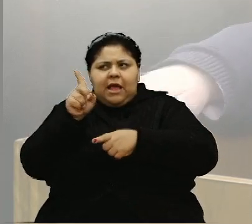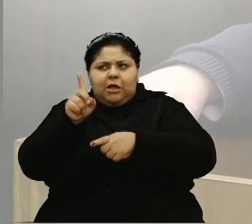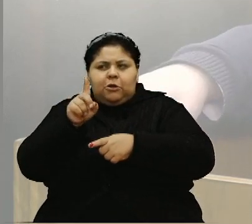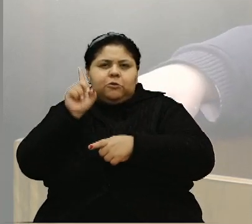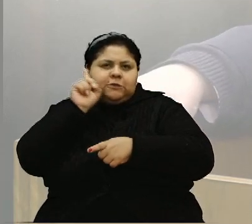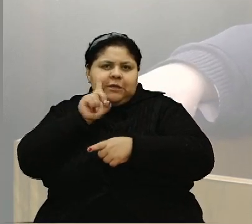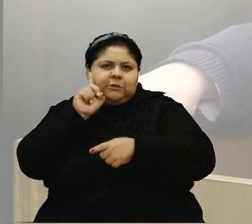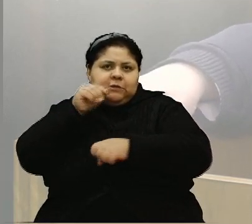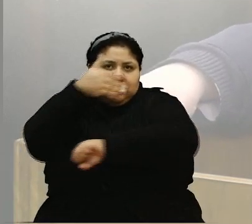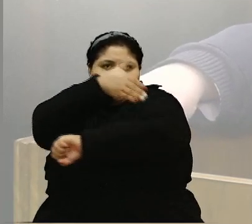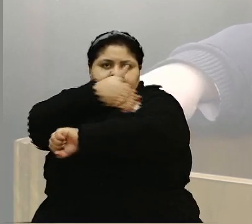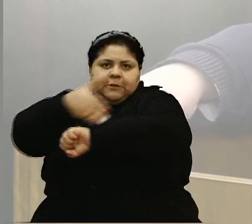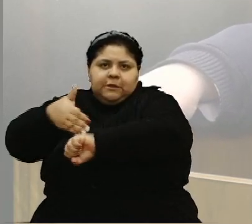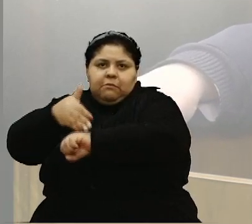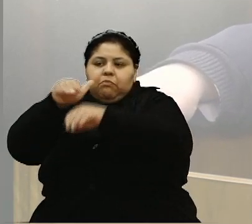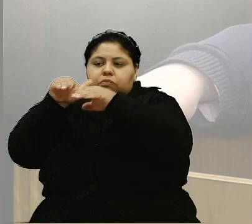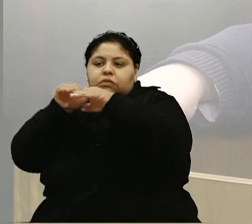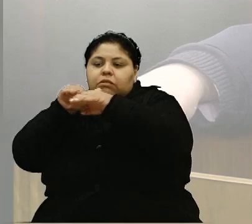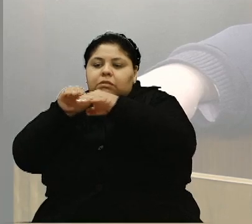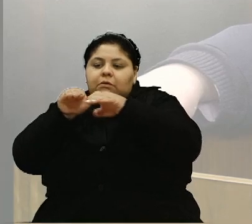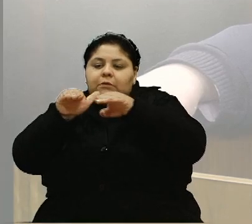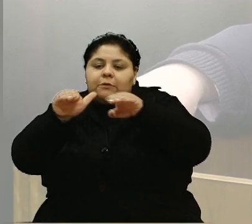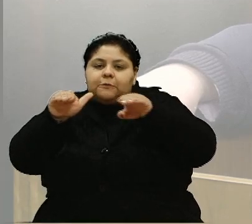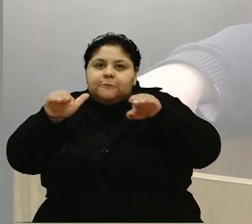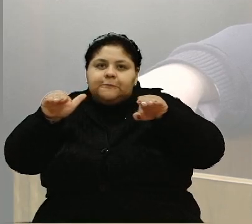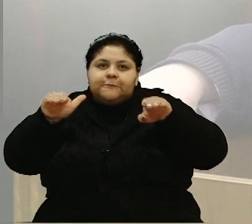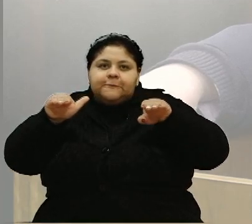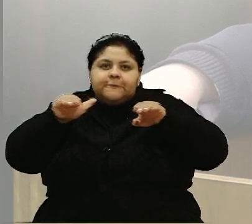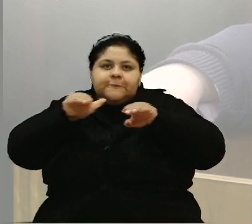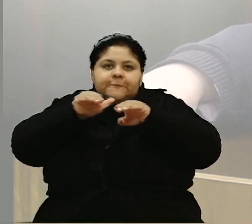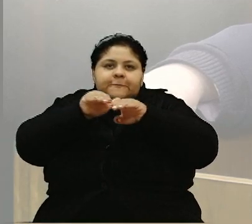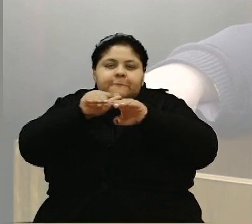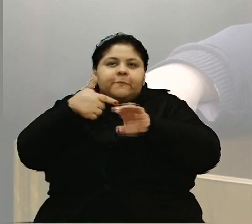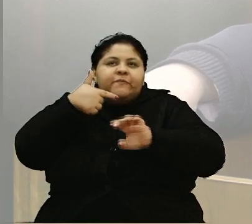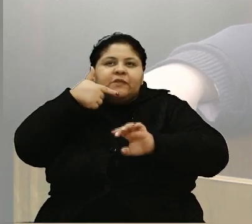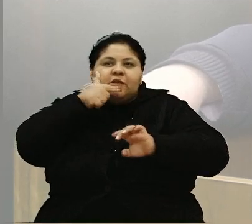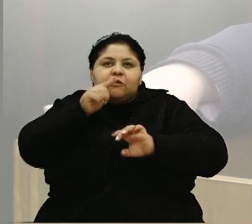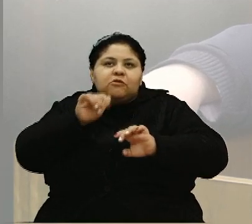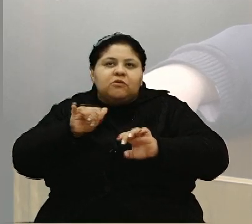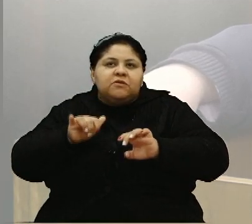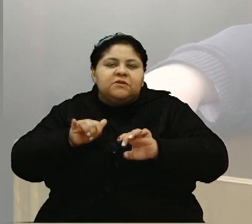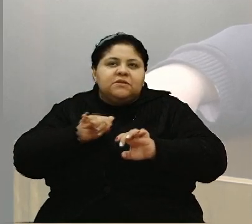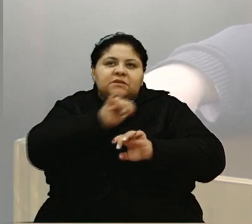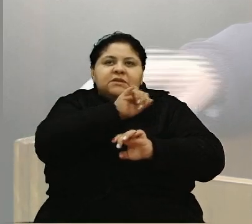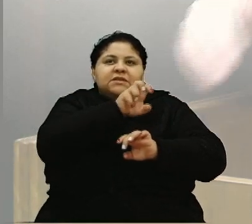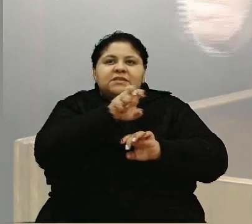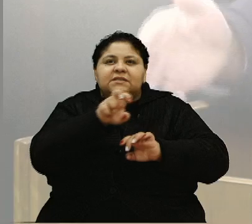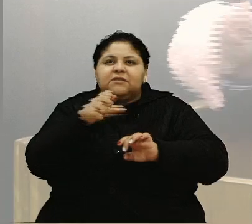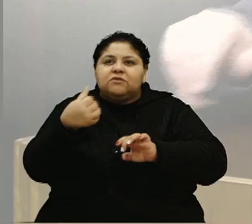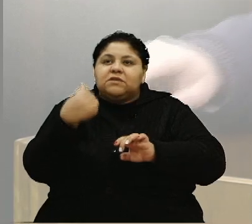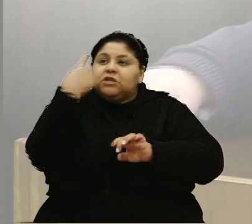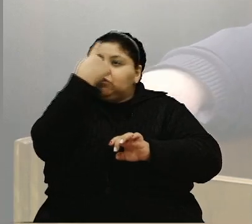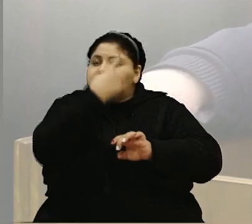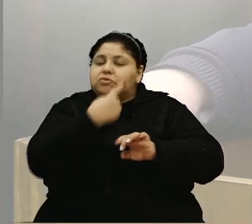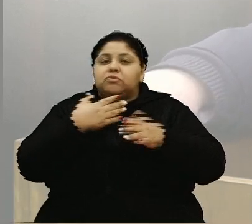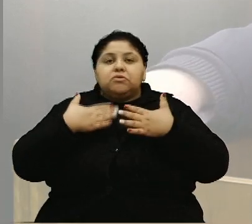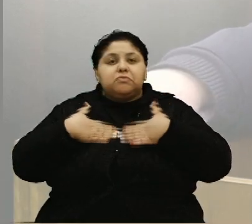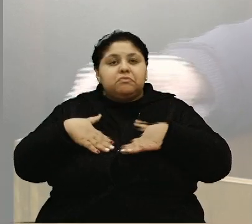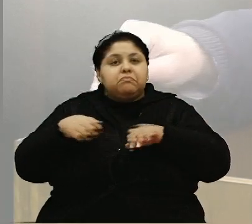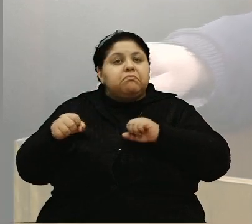você faz constantemente viagens de 5, 6, 8 horas tranquilamente, mas pode ir de